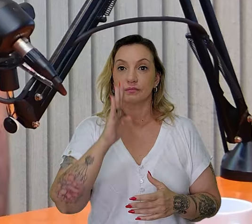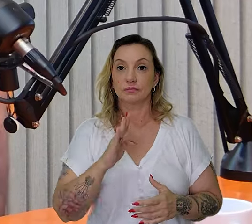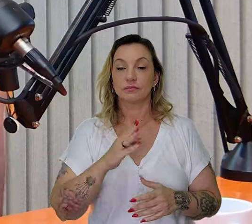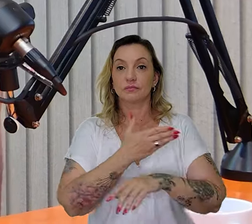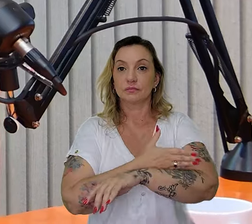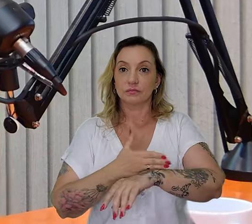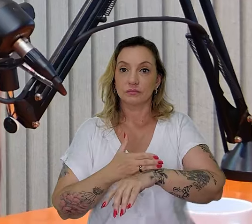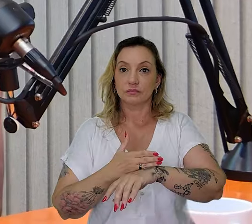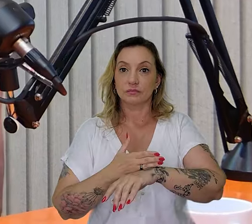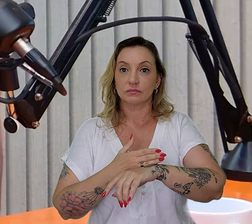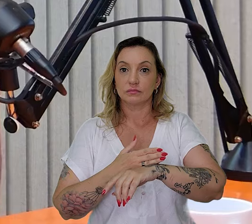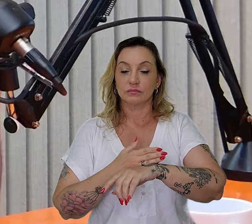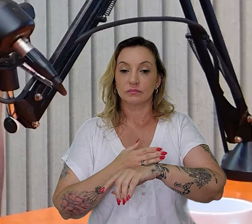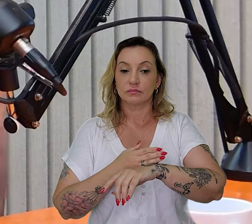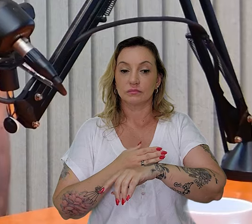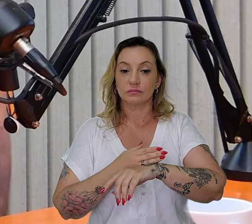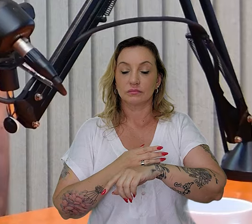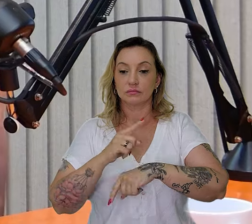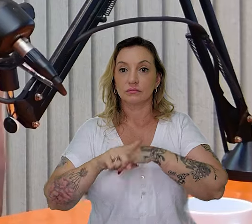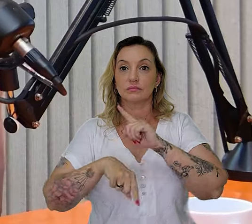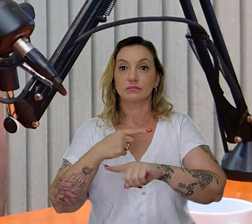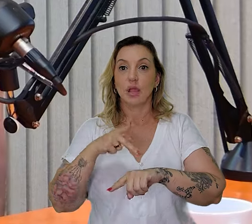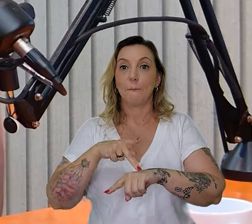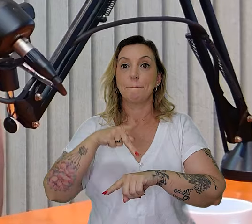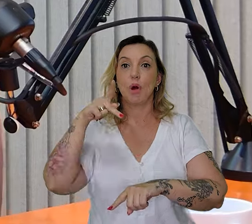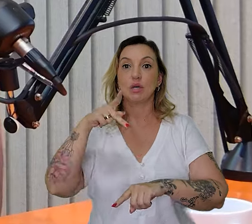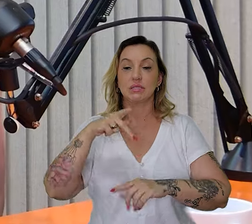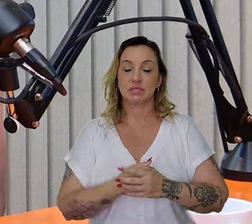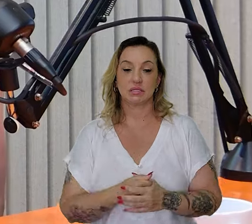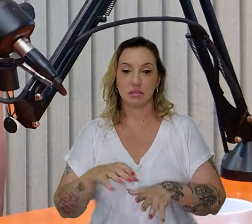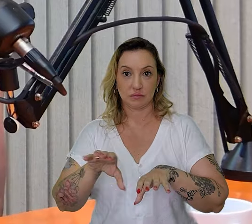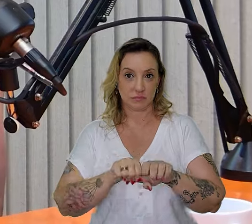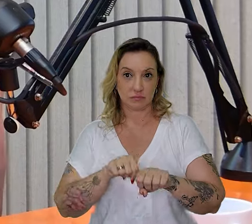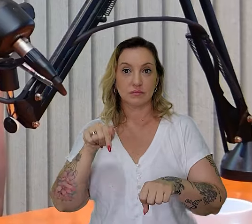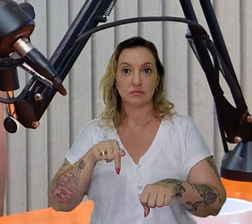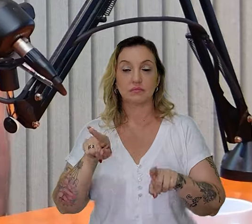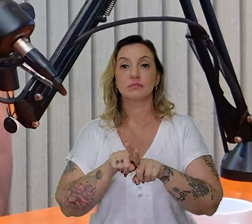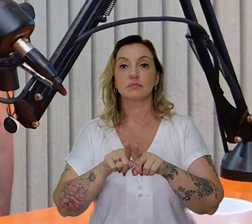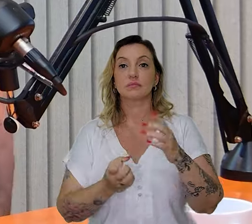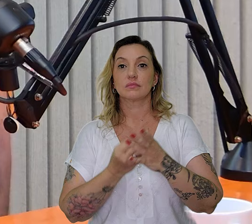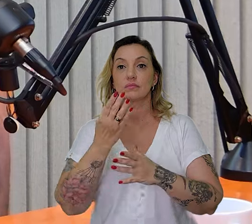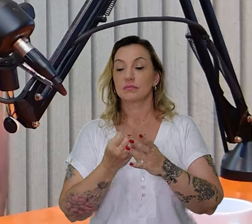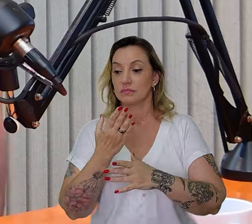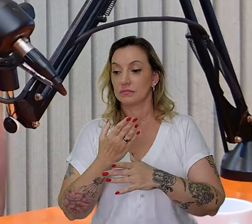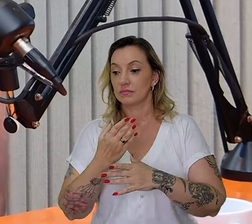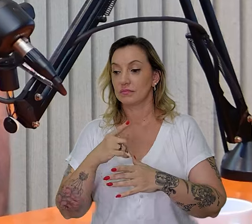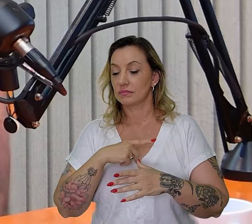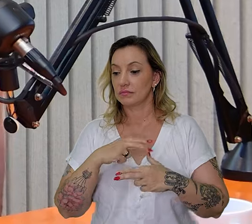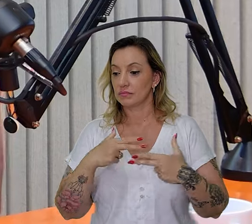pós isso né E lá então como aqui também tá surgindo Mas aqui tem muito a gente fala S os cursos